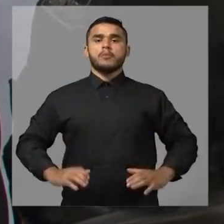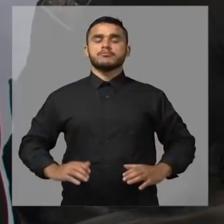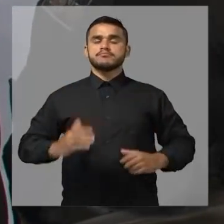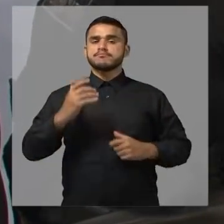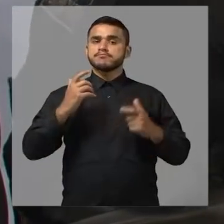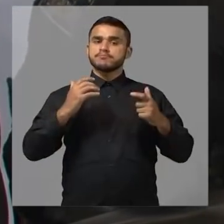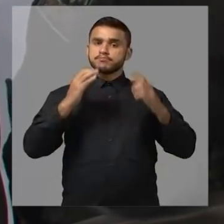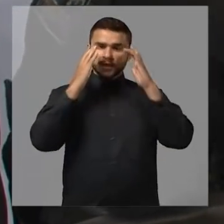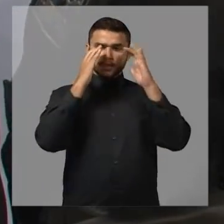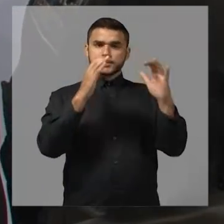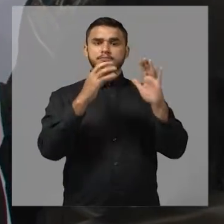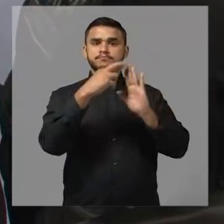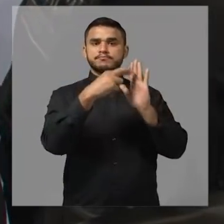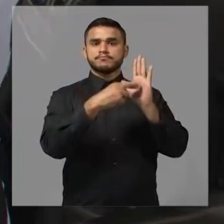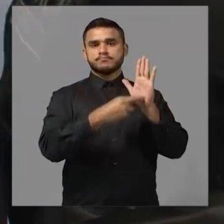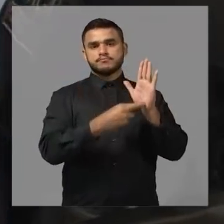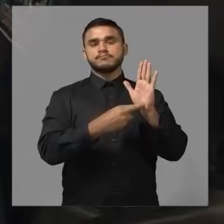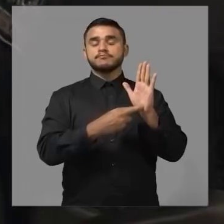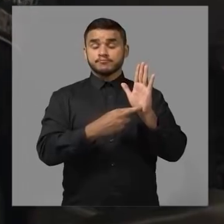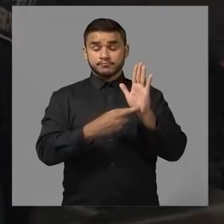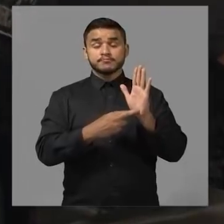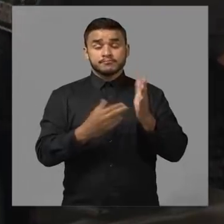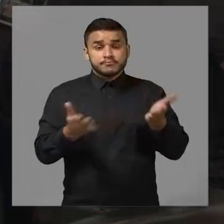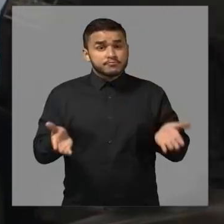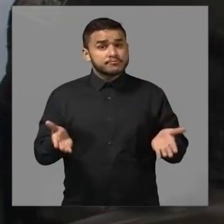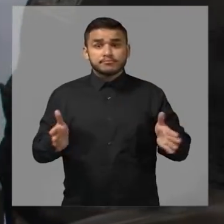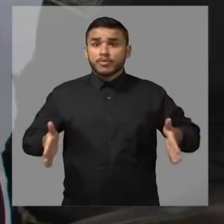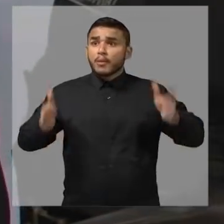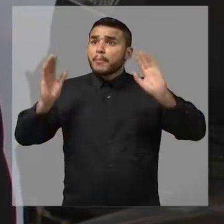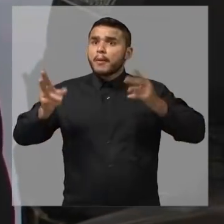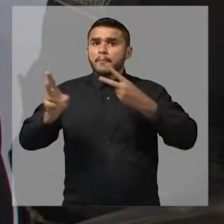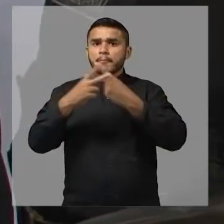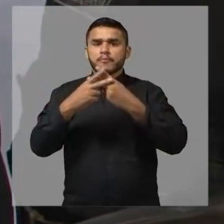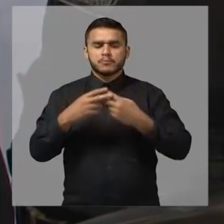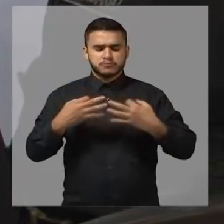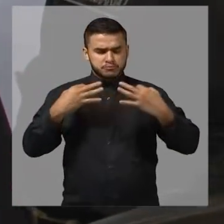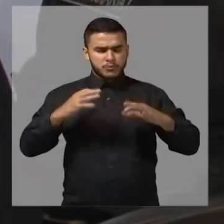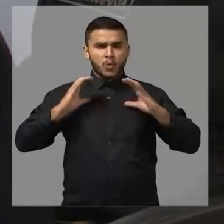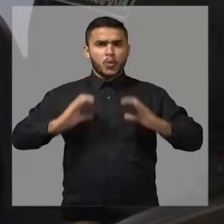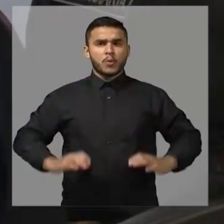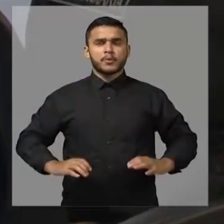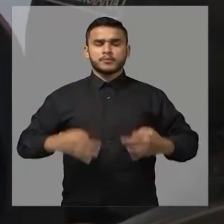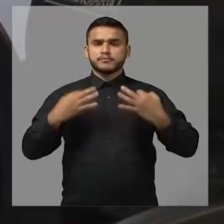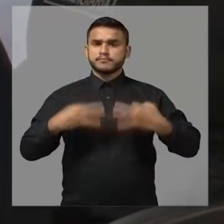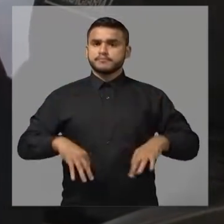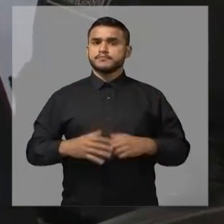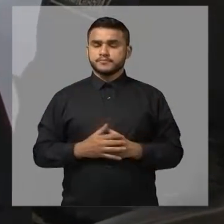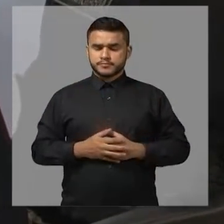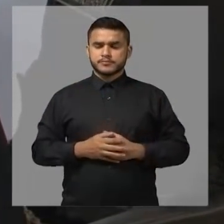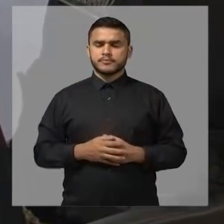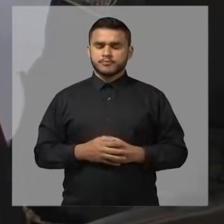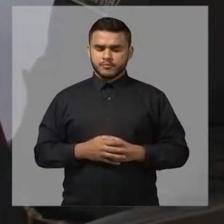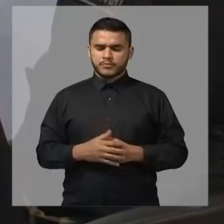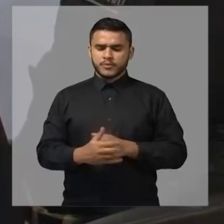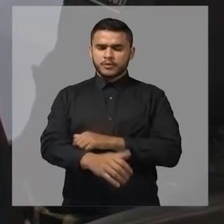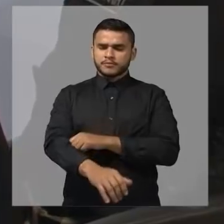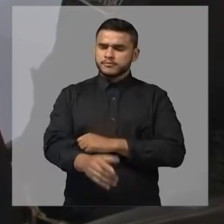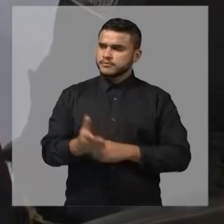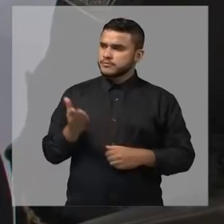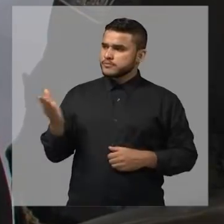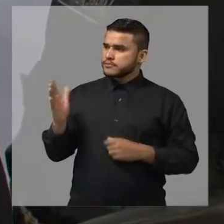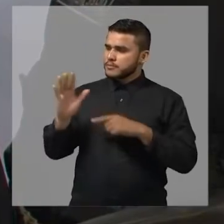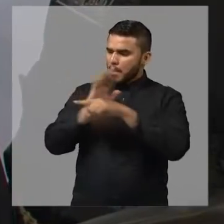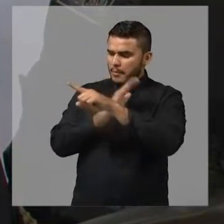todos os presos trabalham, isso aí, a disciplina vai lá para cima. Né? Quando falamos em ressocialização, estamos falando